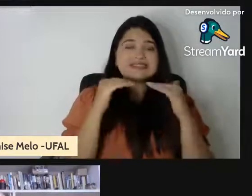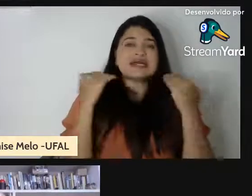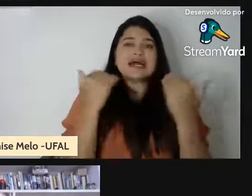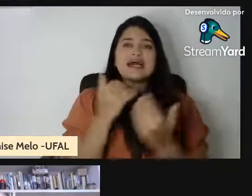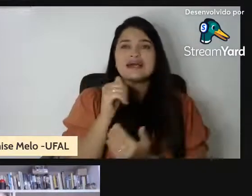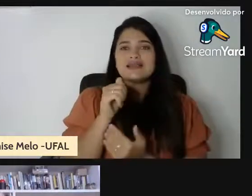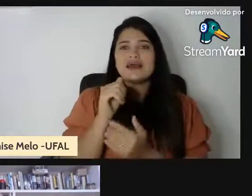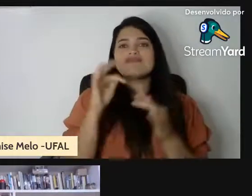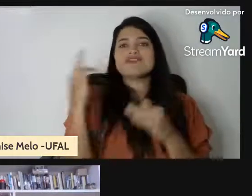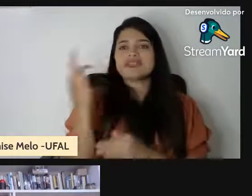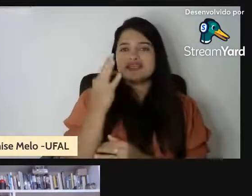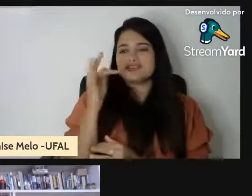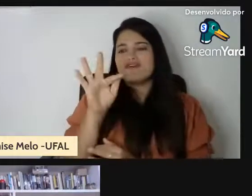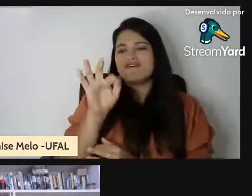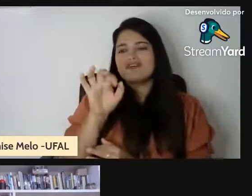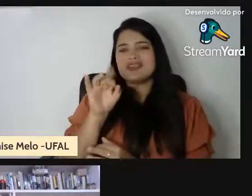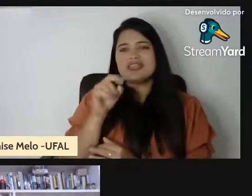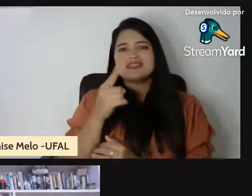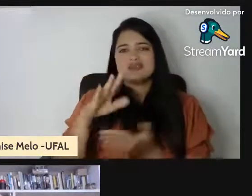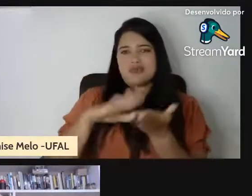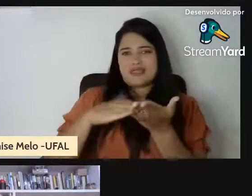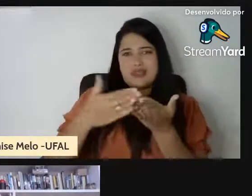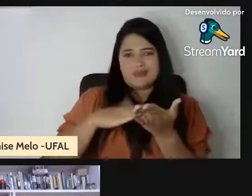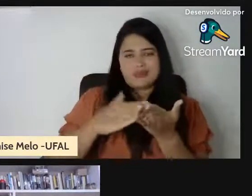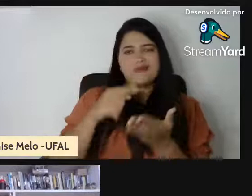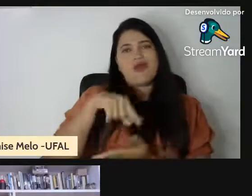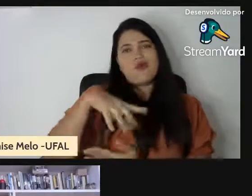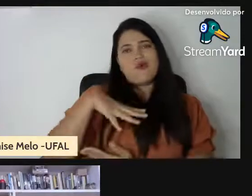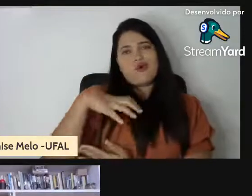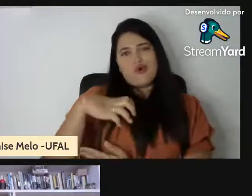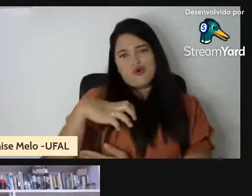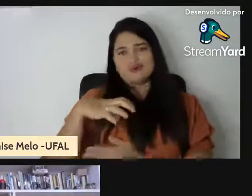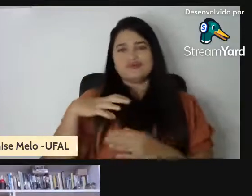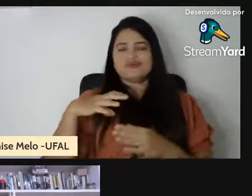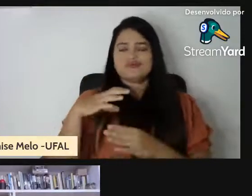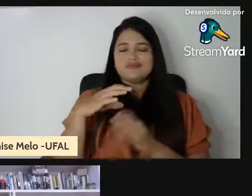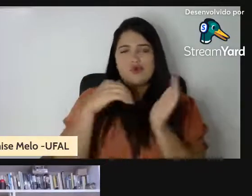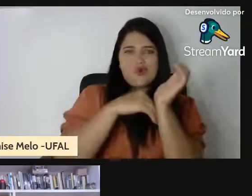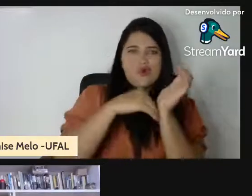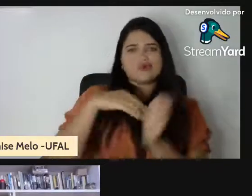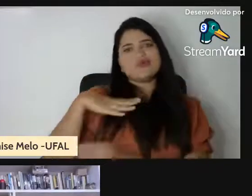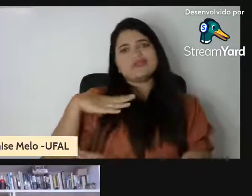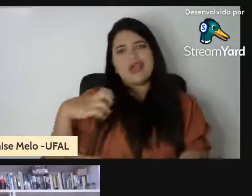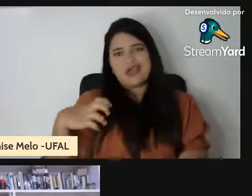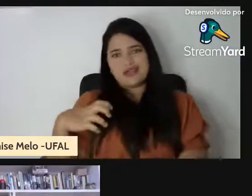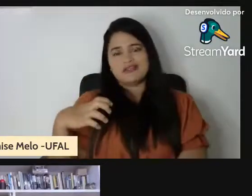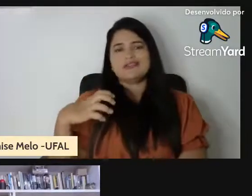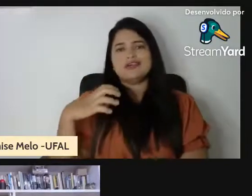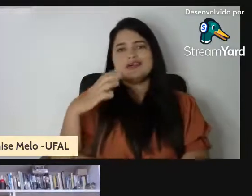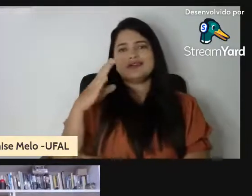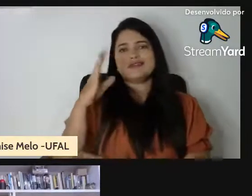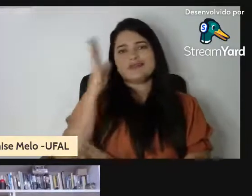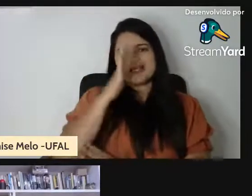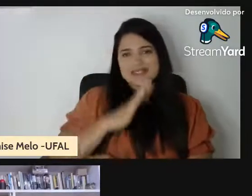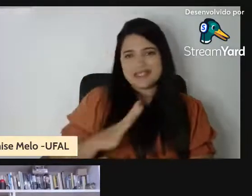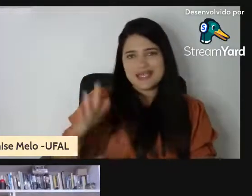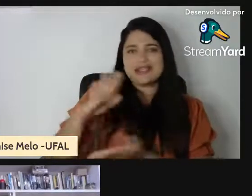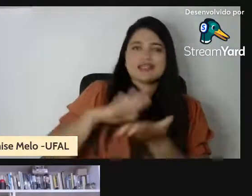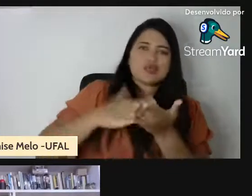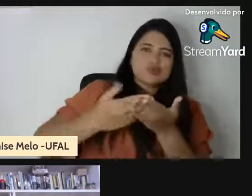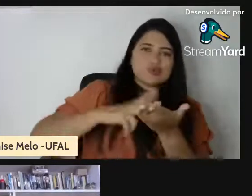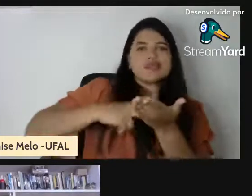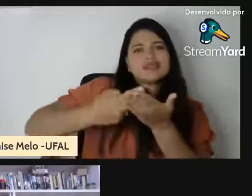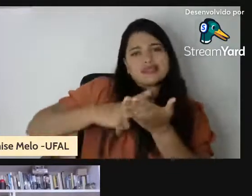Federação de Intérpretes. Então, é o código de ética da Federação Brasileira de Tradutores e